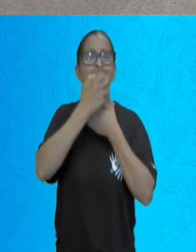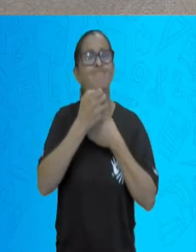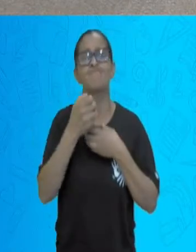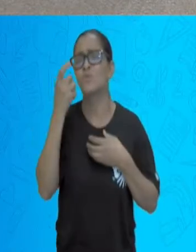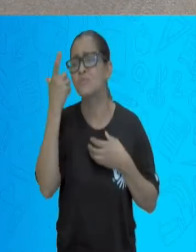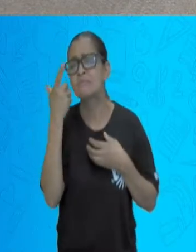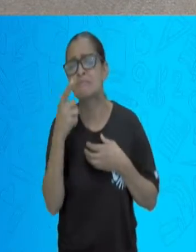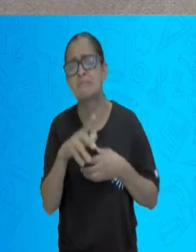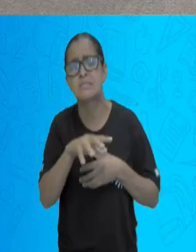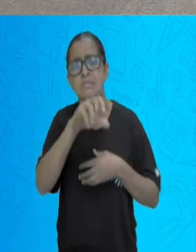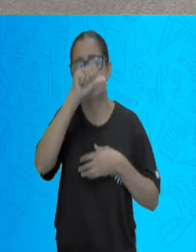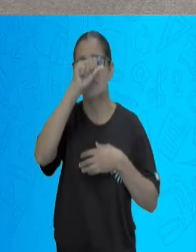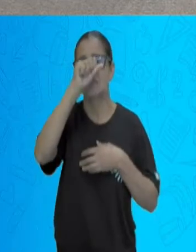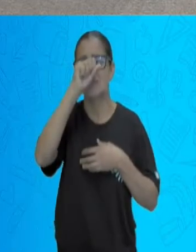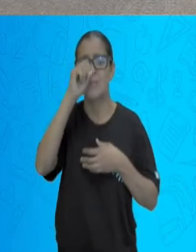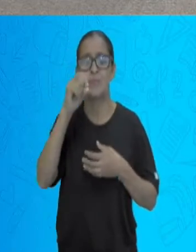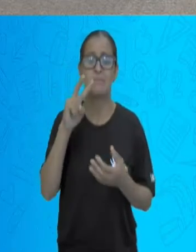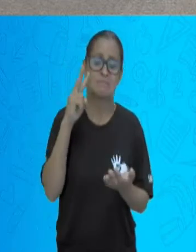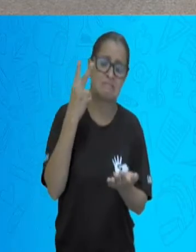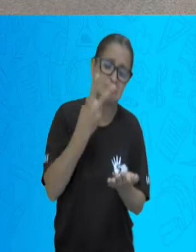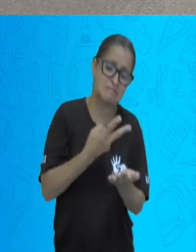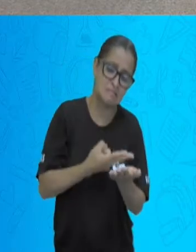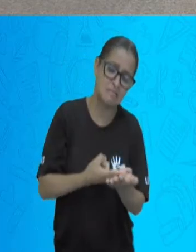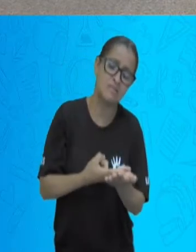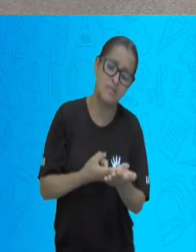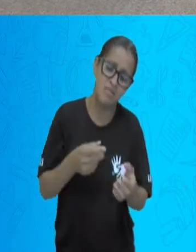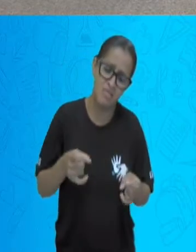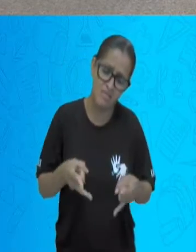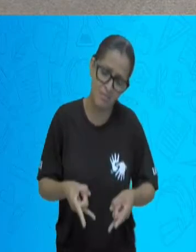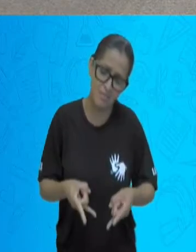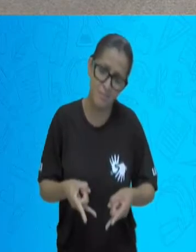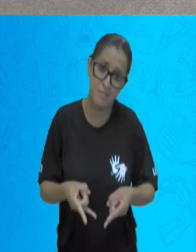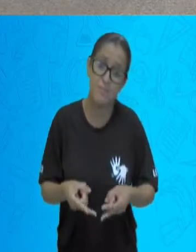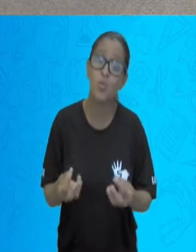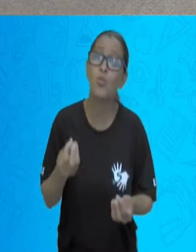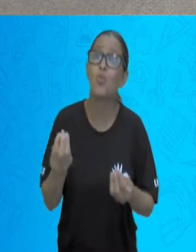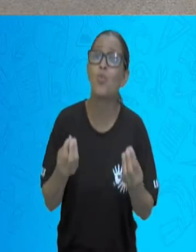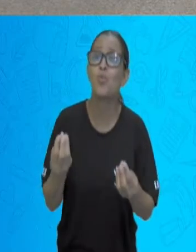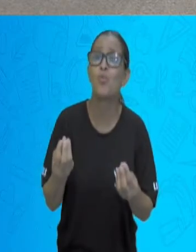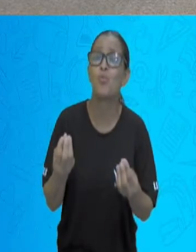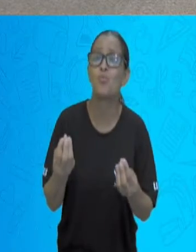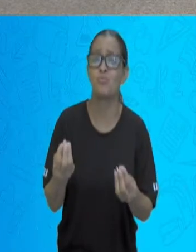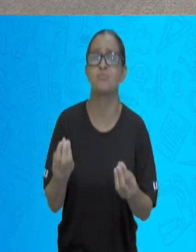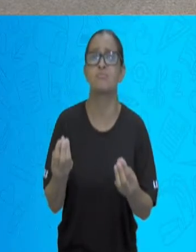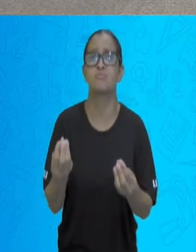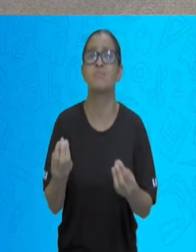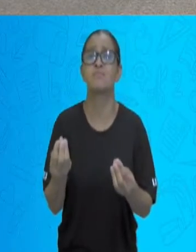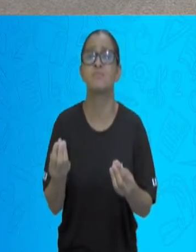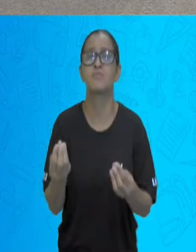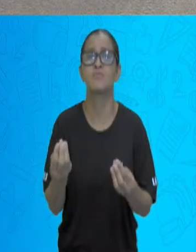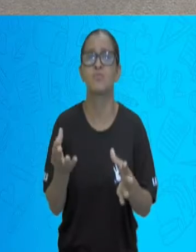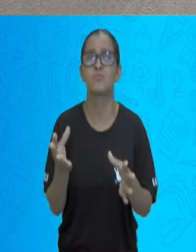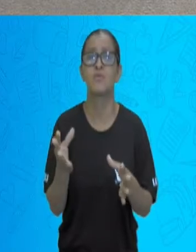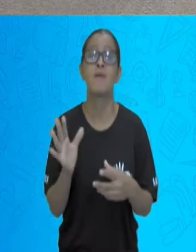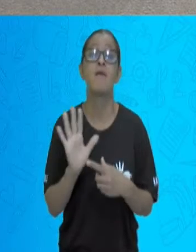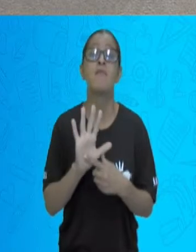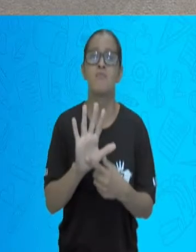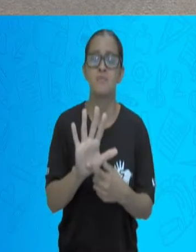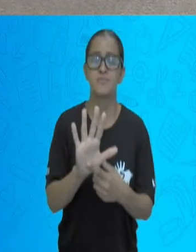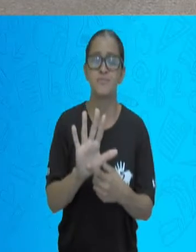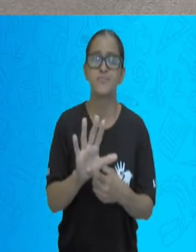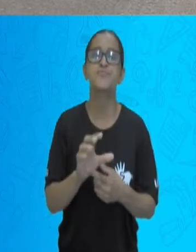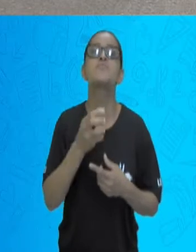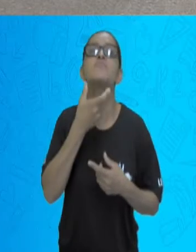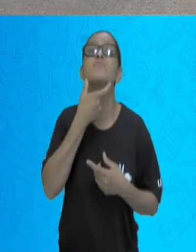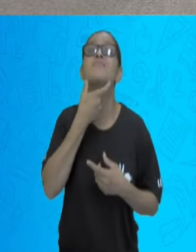pessoa que está acamada está usando um respirador. Como que é feito esse processo do respirador? O respirador é